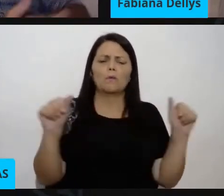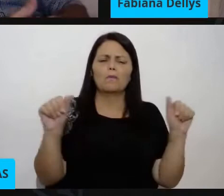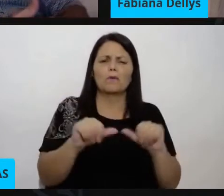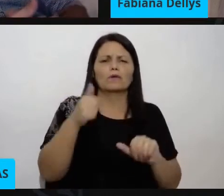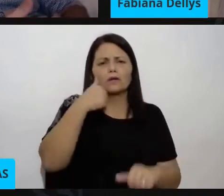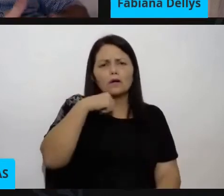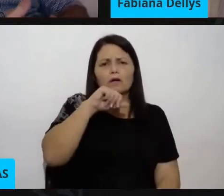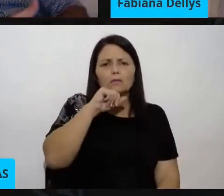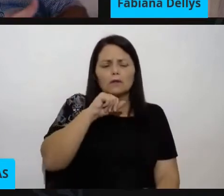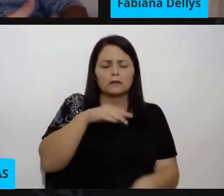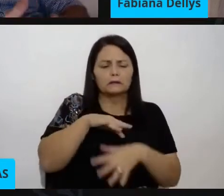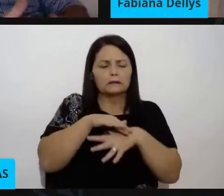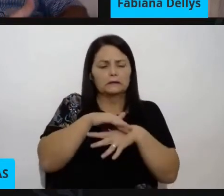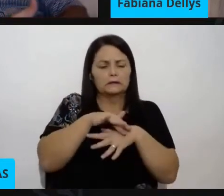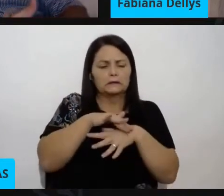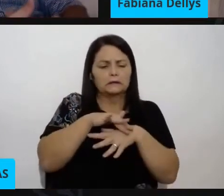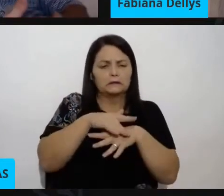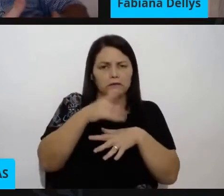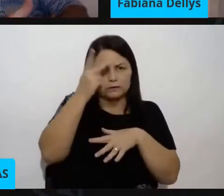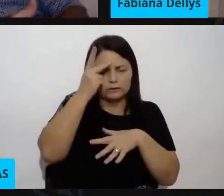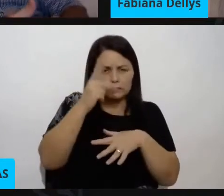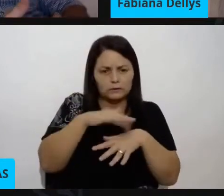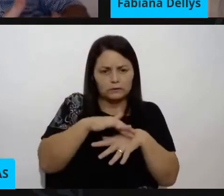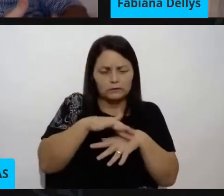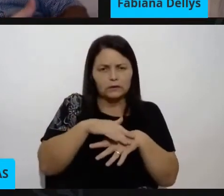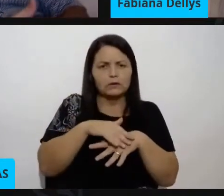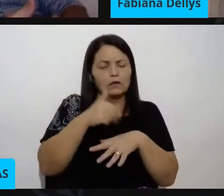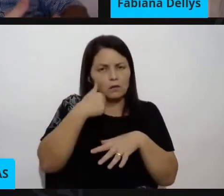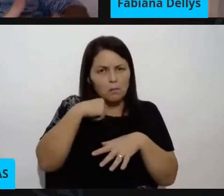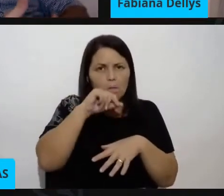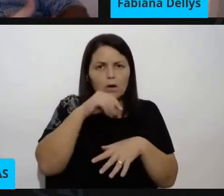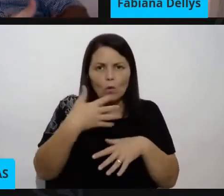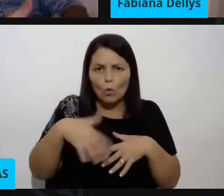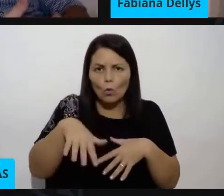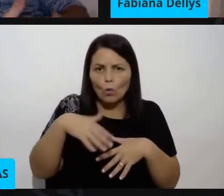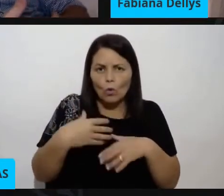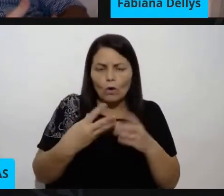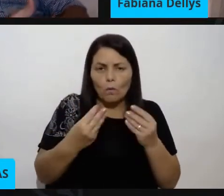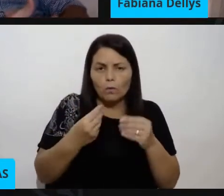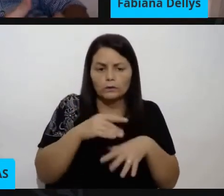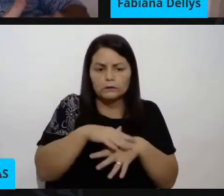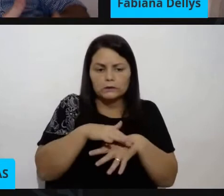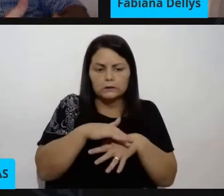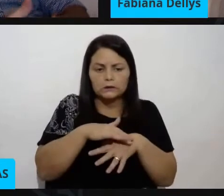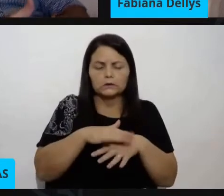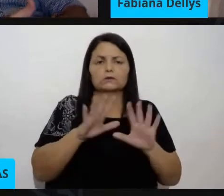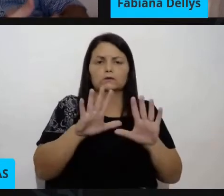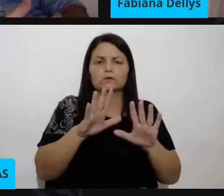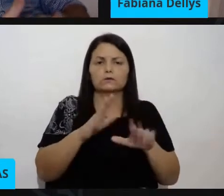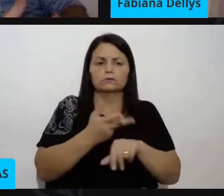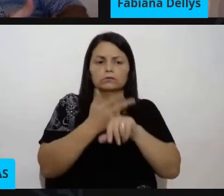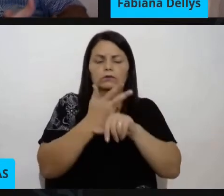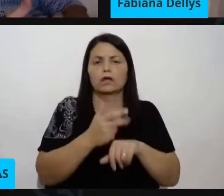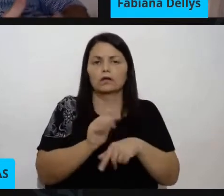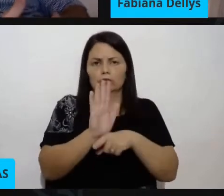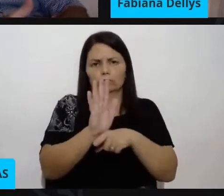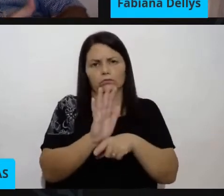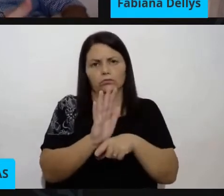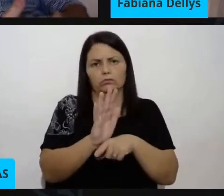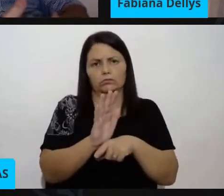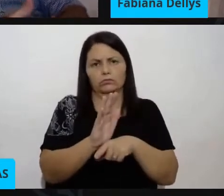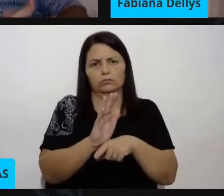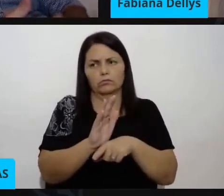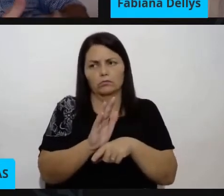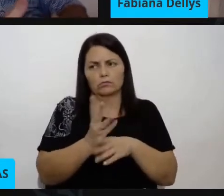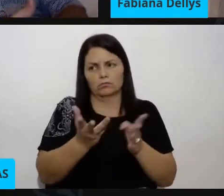mães adoecerem. E tem muita mãe que está adoecendo. Né? Então, busquem ajuda, antes até do que ajudar. É